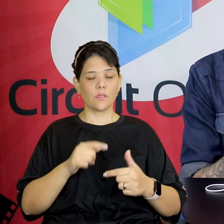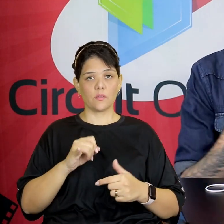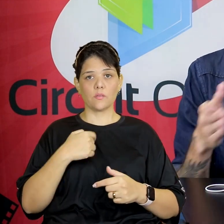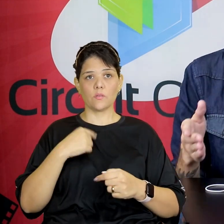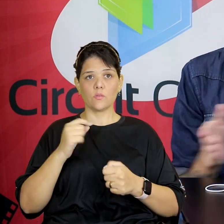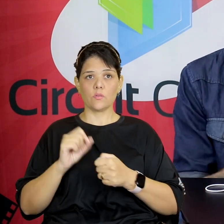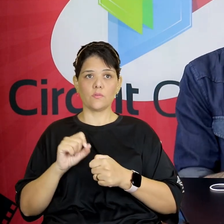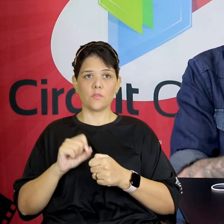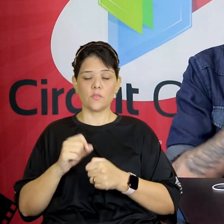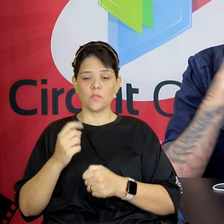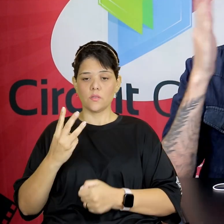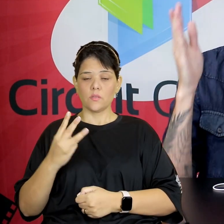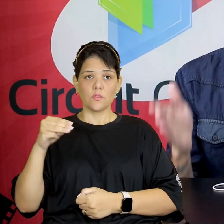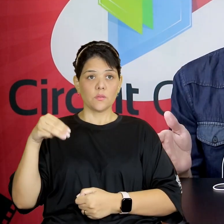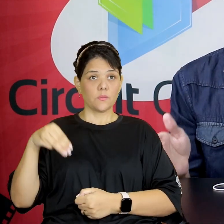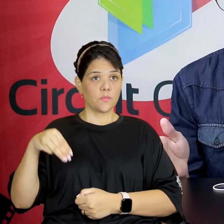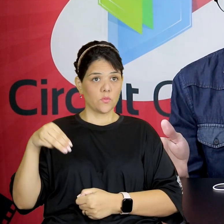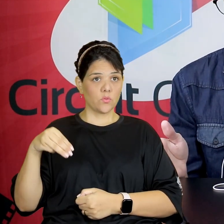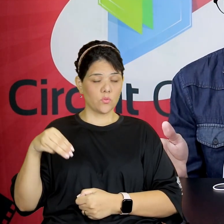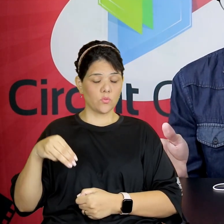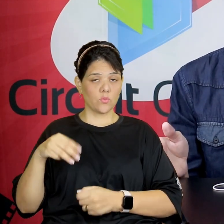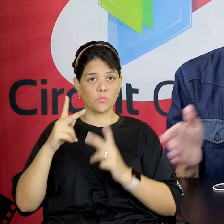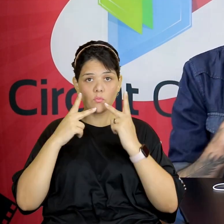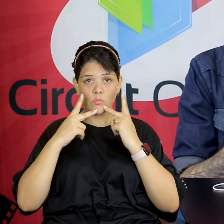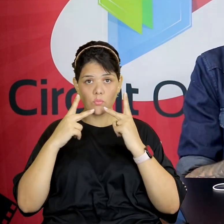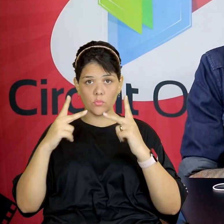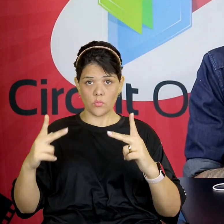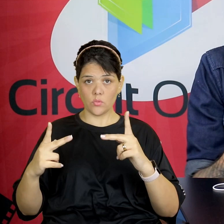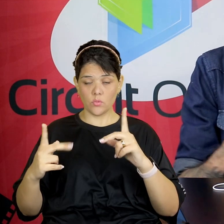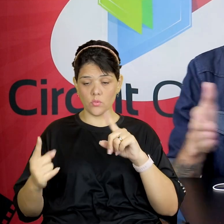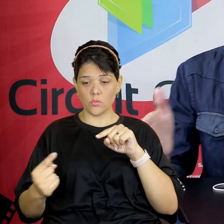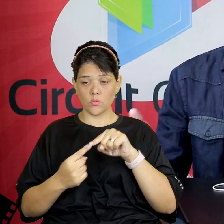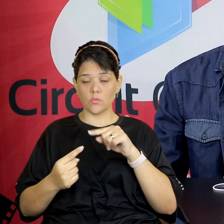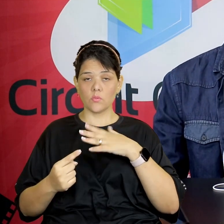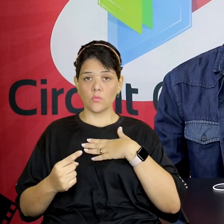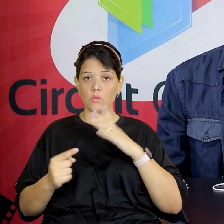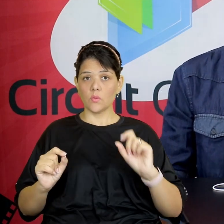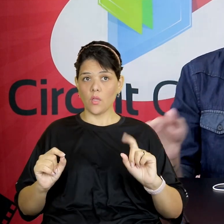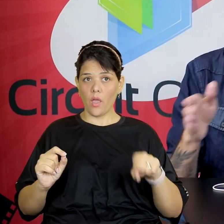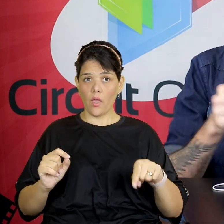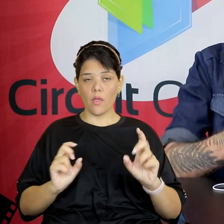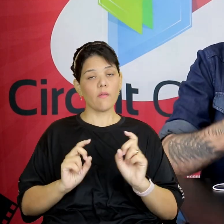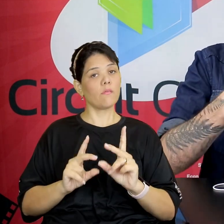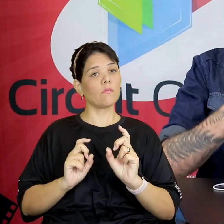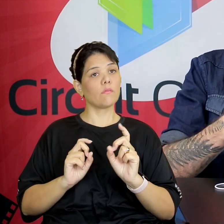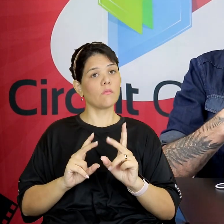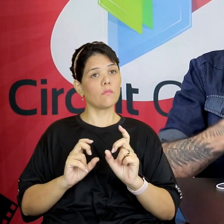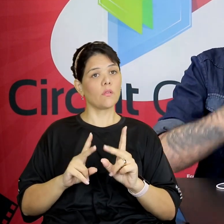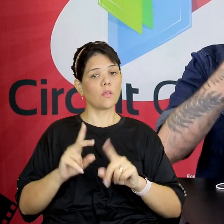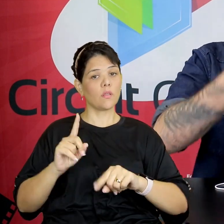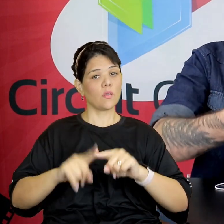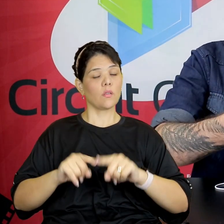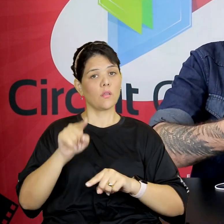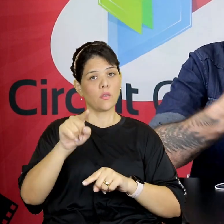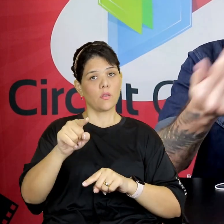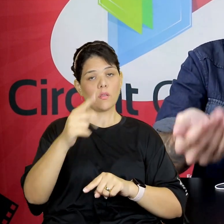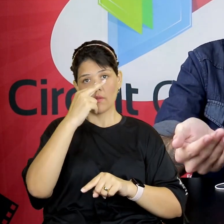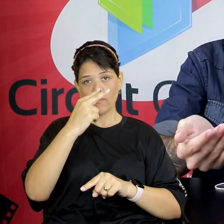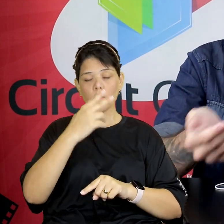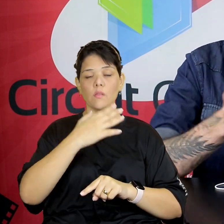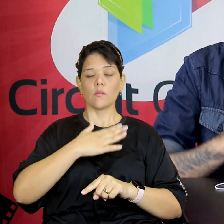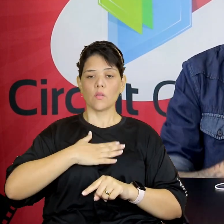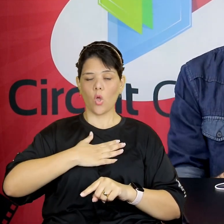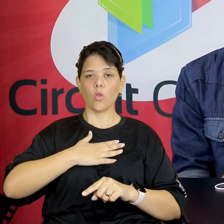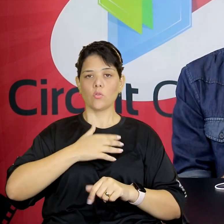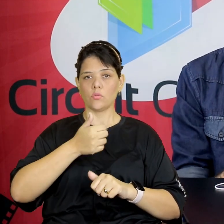publicidade de 3 minutos, qual é o meu objetivo? Meu objetivo é vender aquele produto. É fazer a pessoa que está assistindo gostar daquele produto e